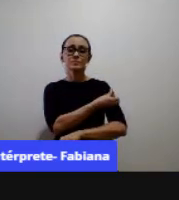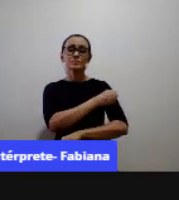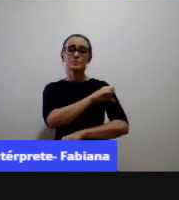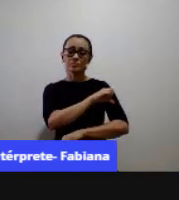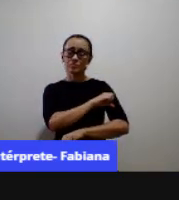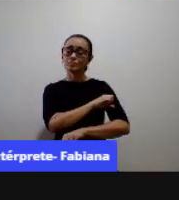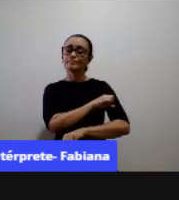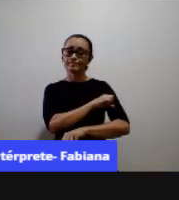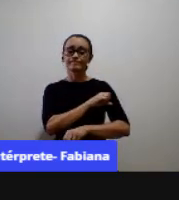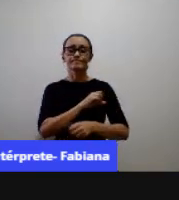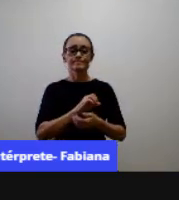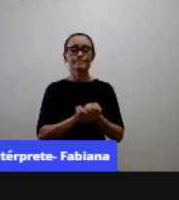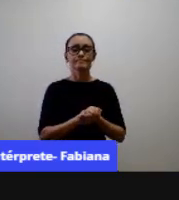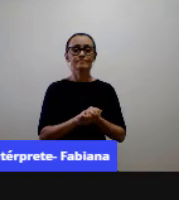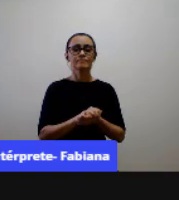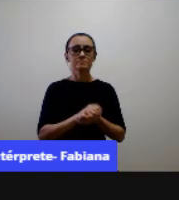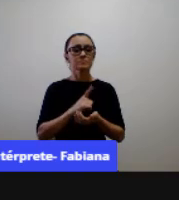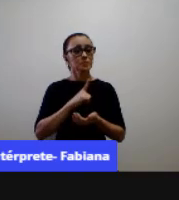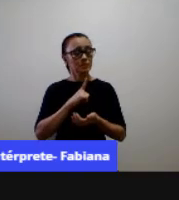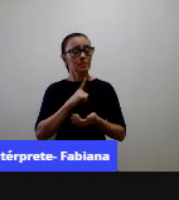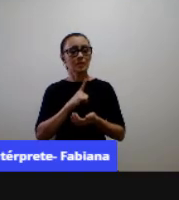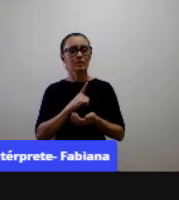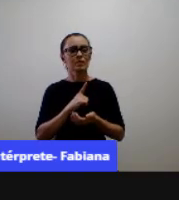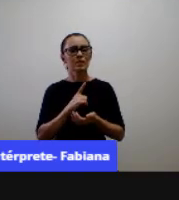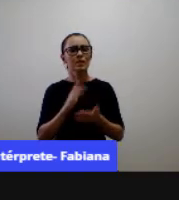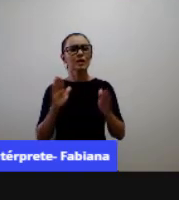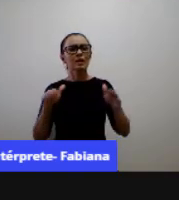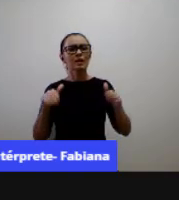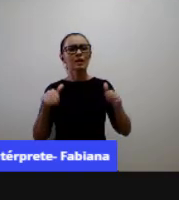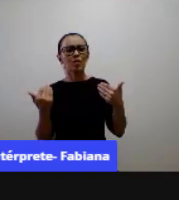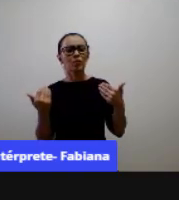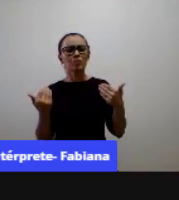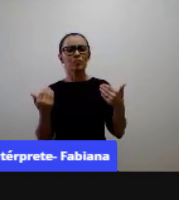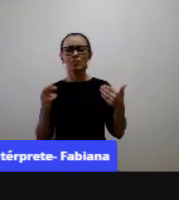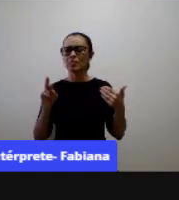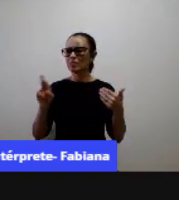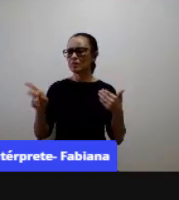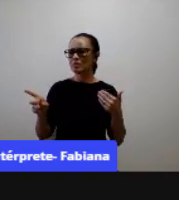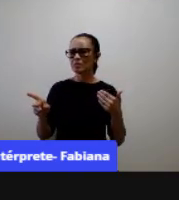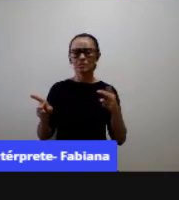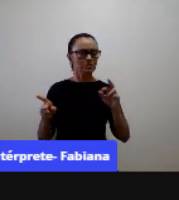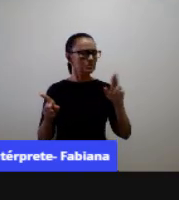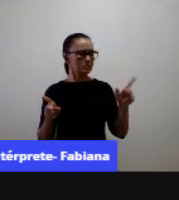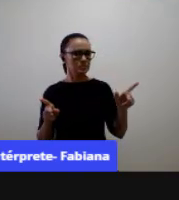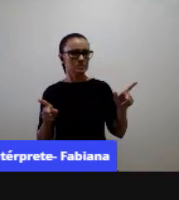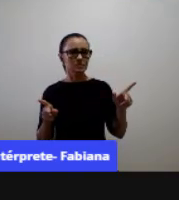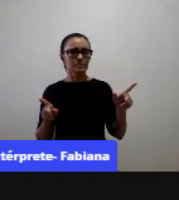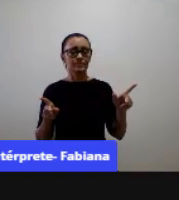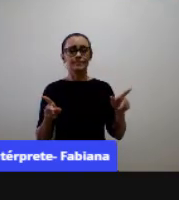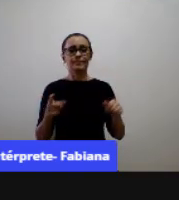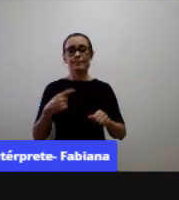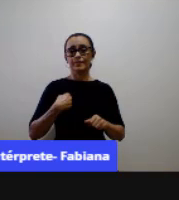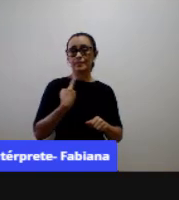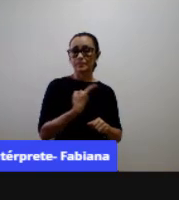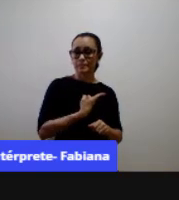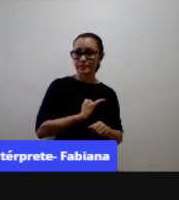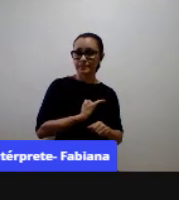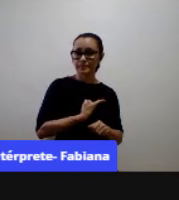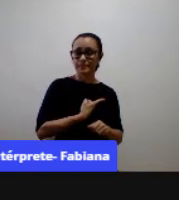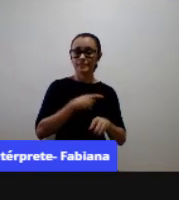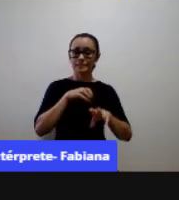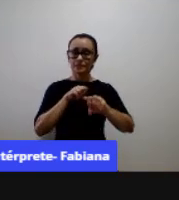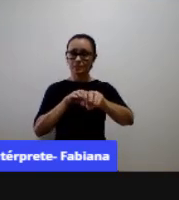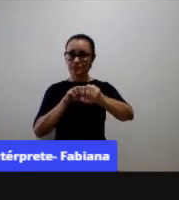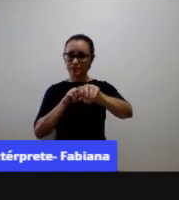nível 2. Mas qual a diferença dessas duas sondagens? Quando nós estamos falando de educação infantil, nós